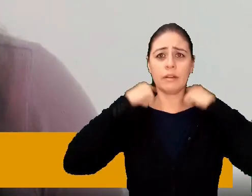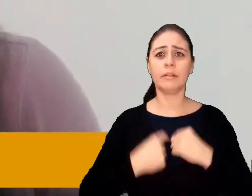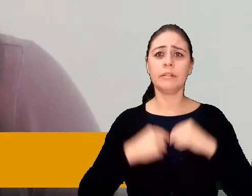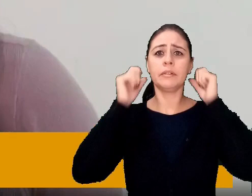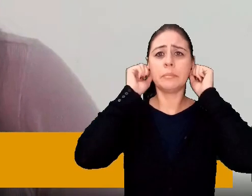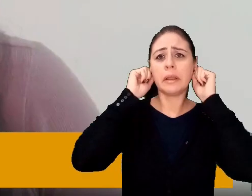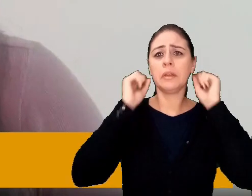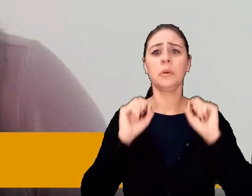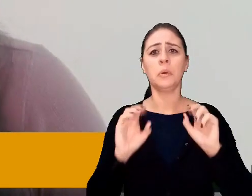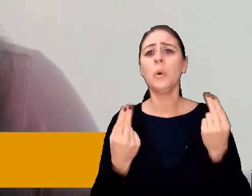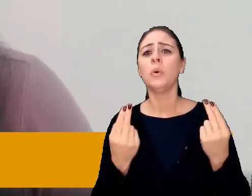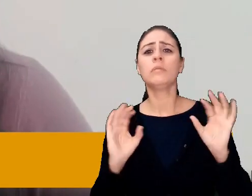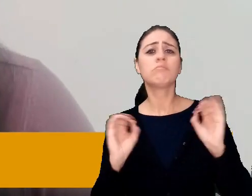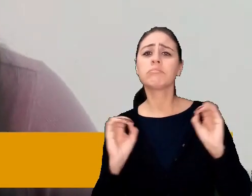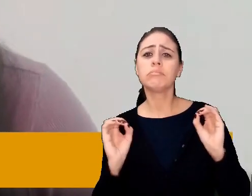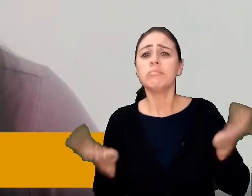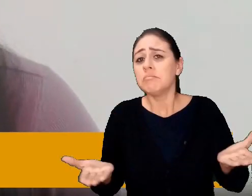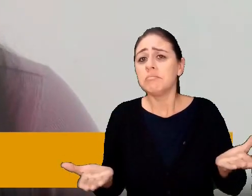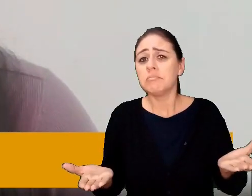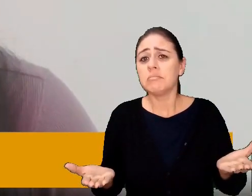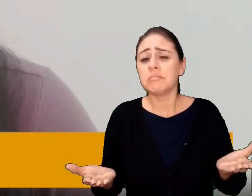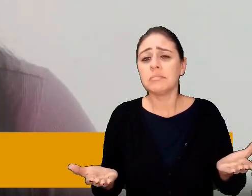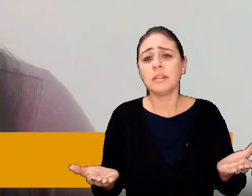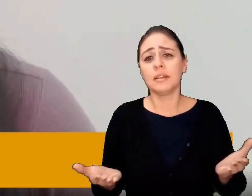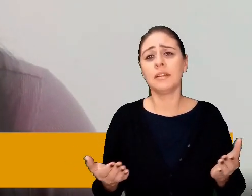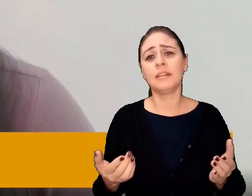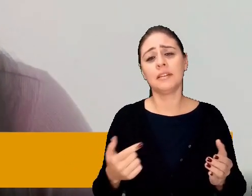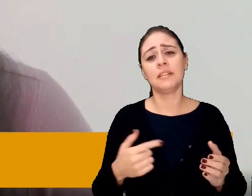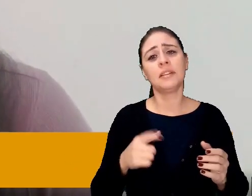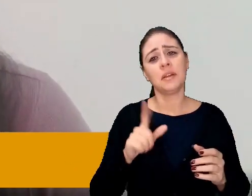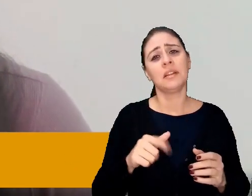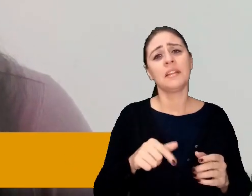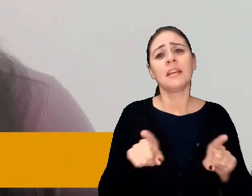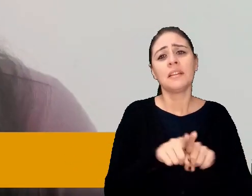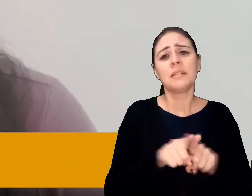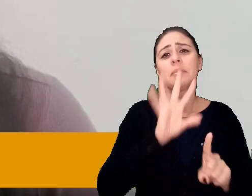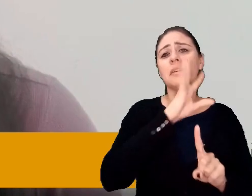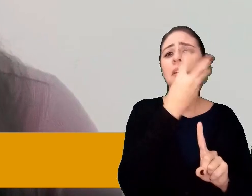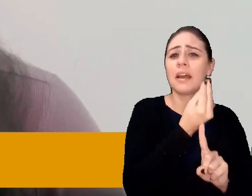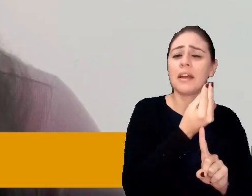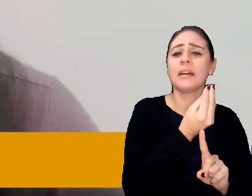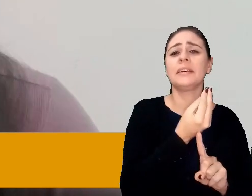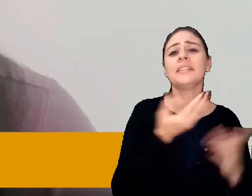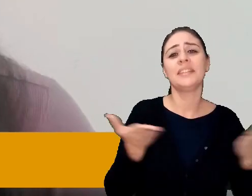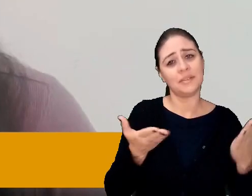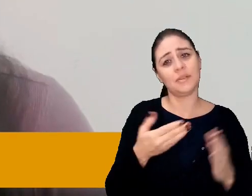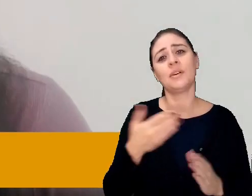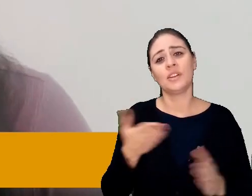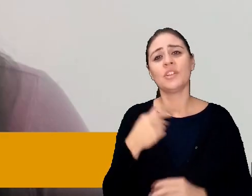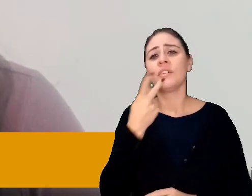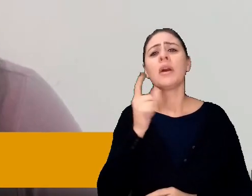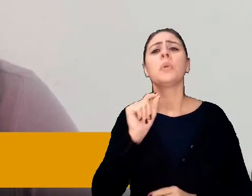jeito, né? E é muito isso na arte agora, que a gente está entrando isso sobre a arte, né? Porque o que é a arte,